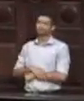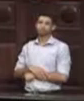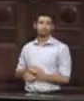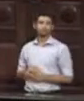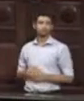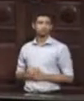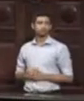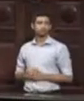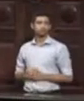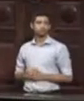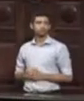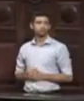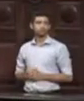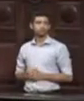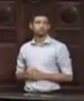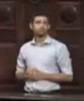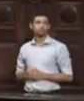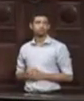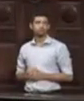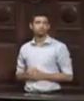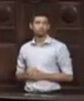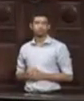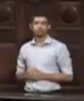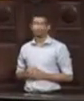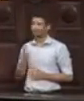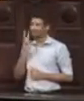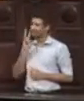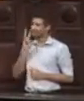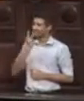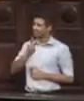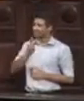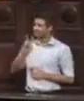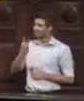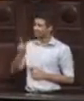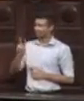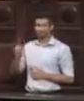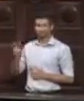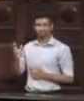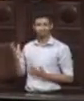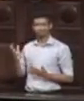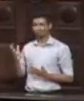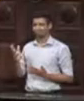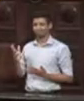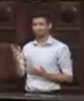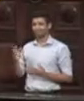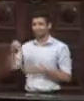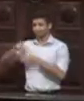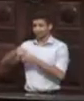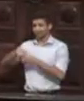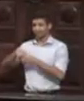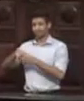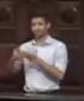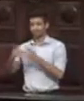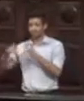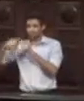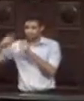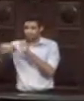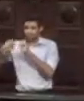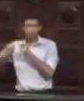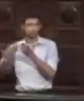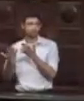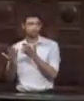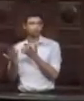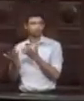quando começo a ouvir as intervenções que são feitas aqui desta tribuna em